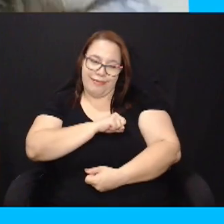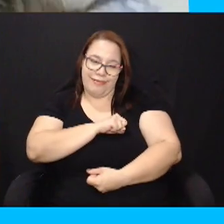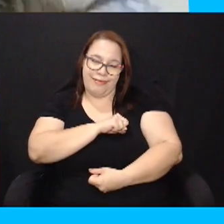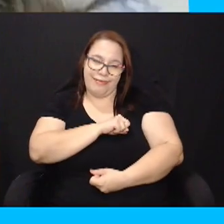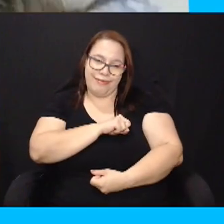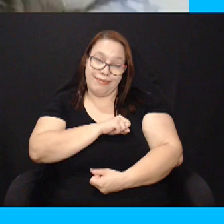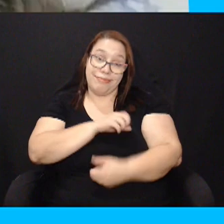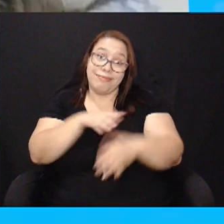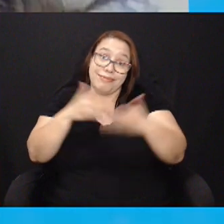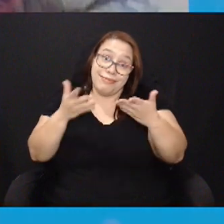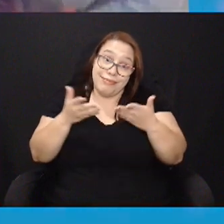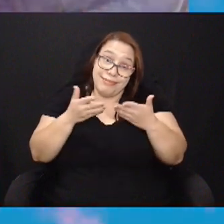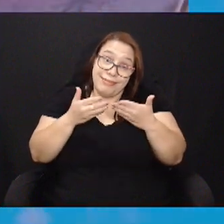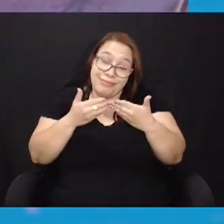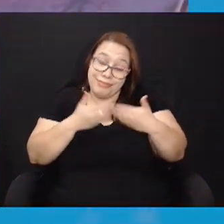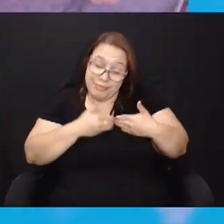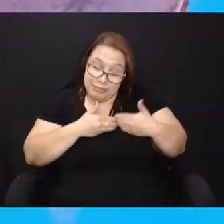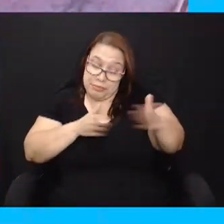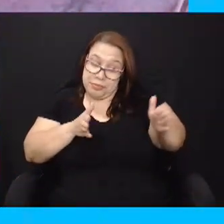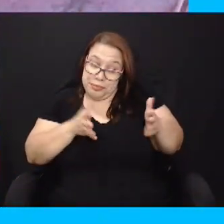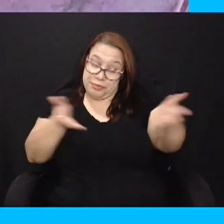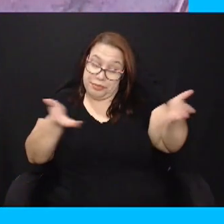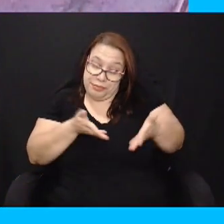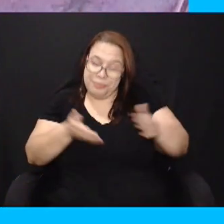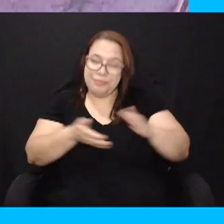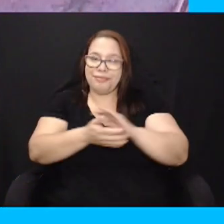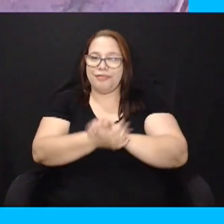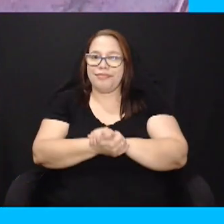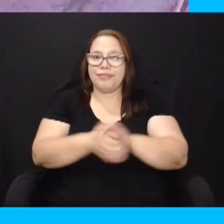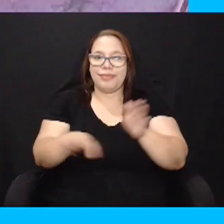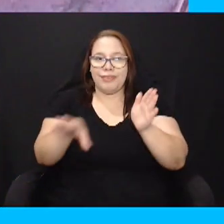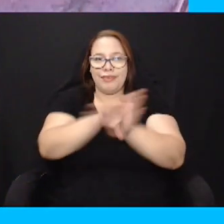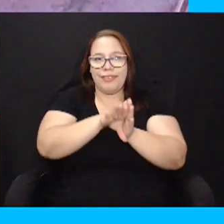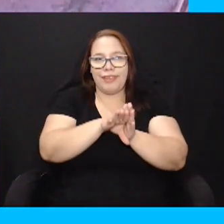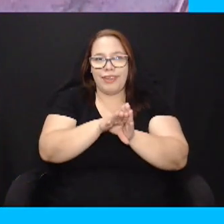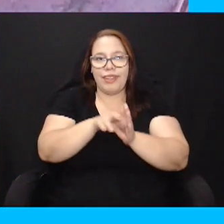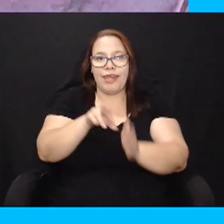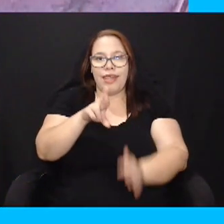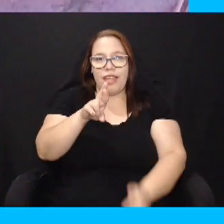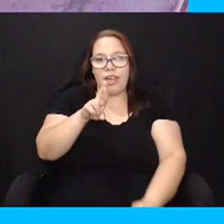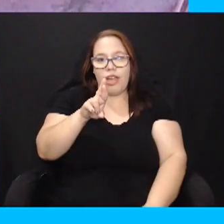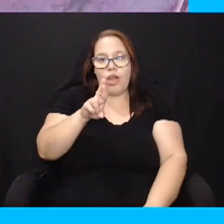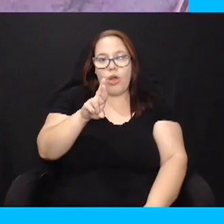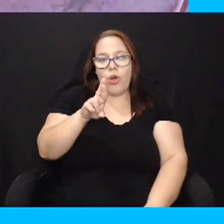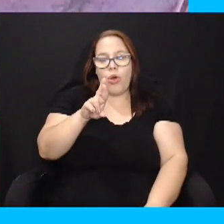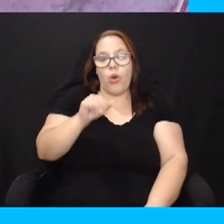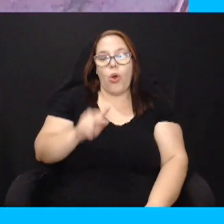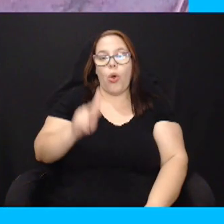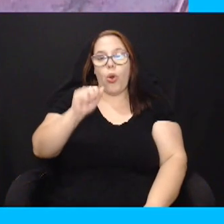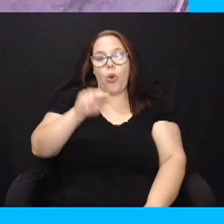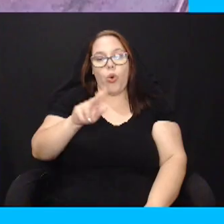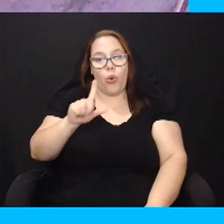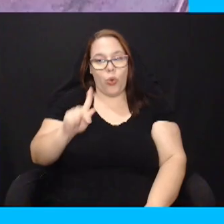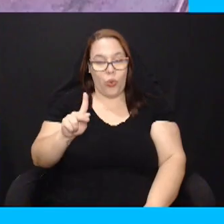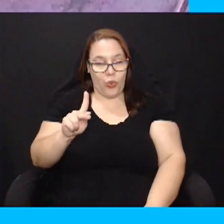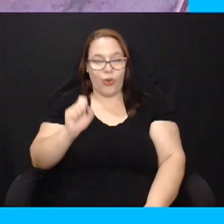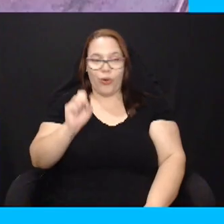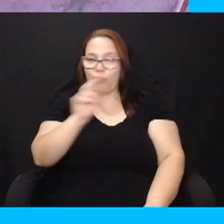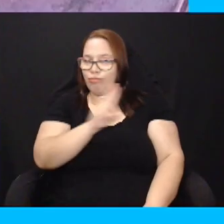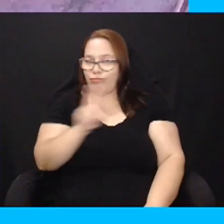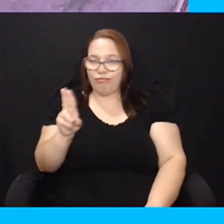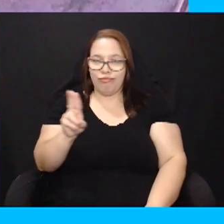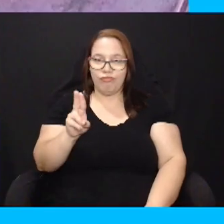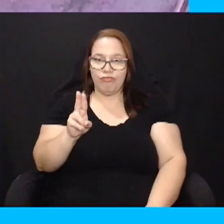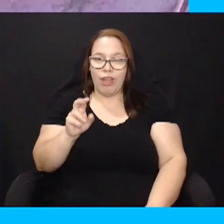abrir o seu para ela hoje, hein? Chegou ele, o Hulk. Não é só no nome, viu? Esse dálmata de 1 ano